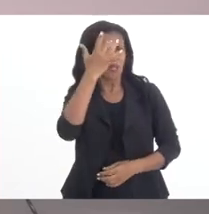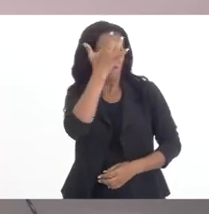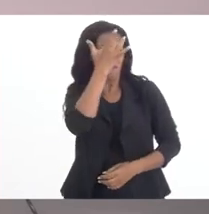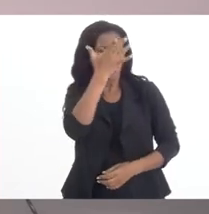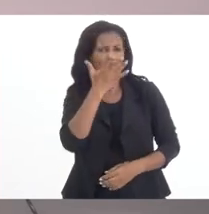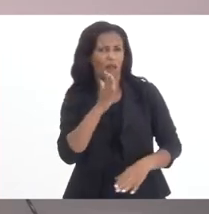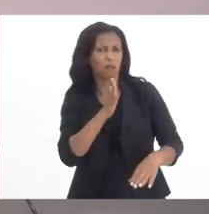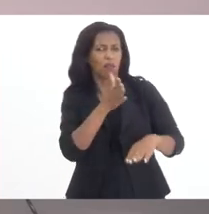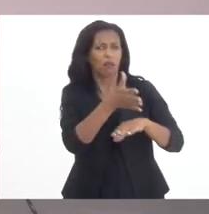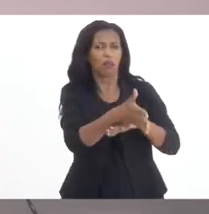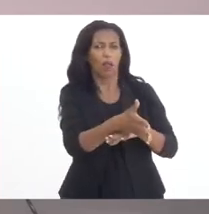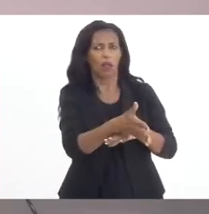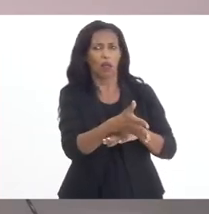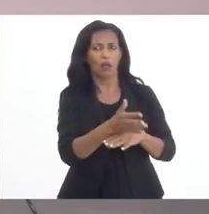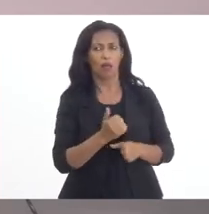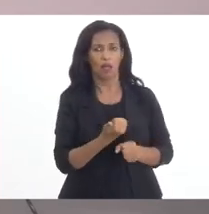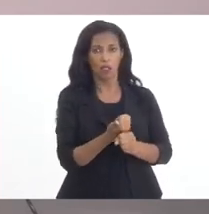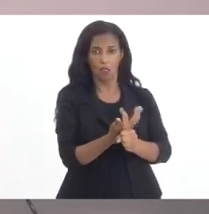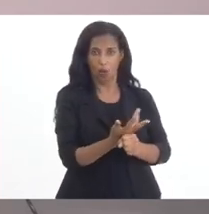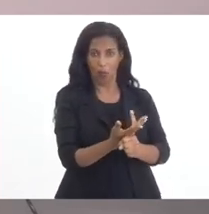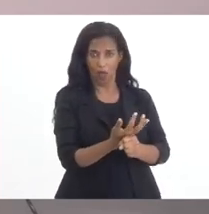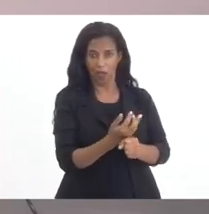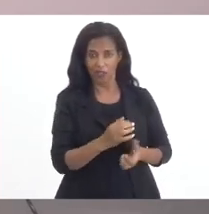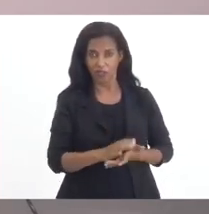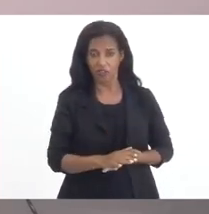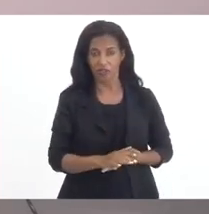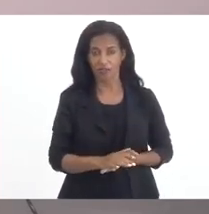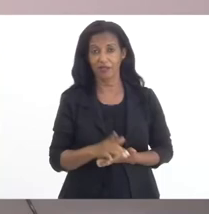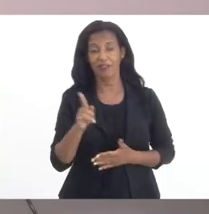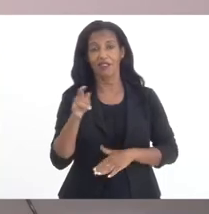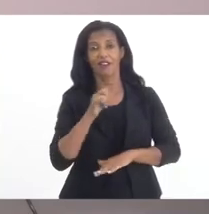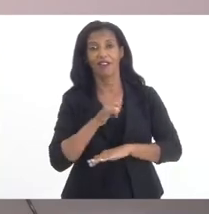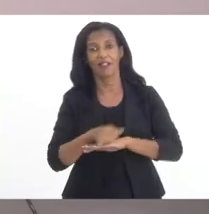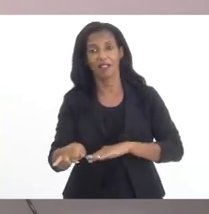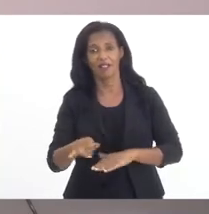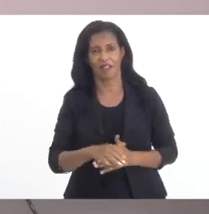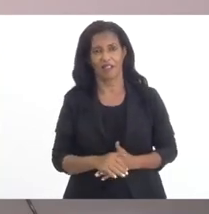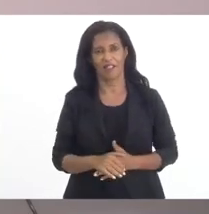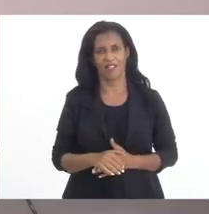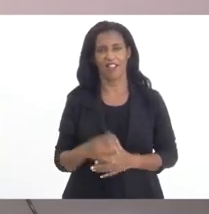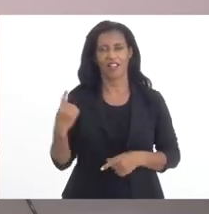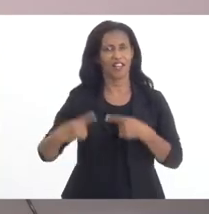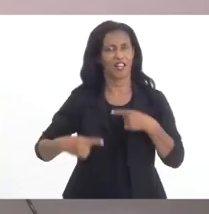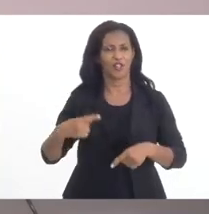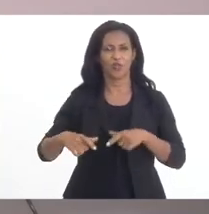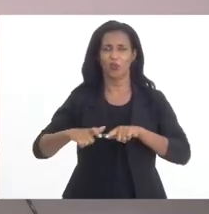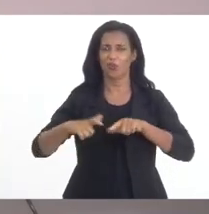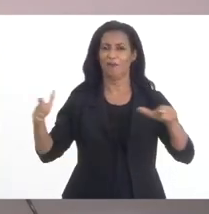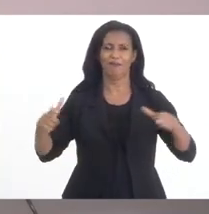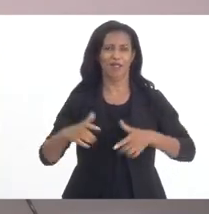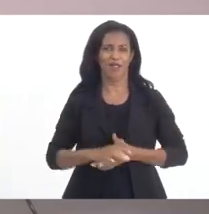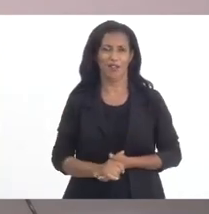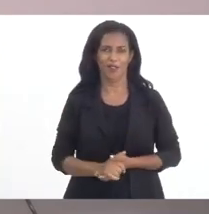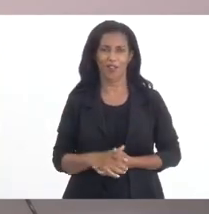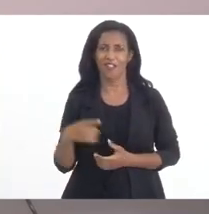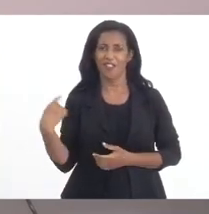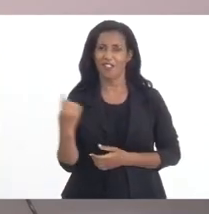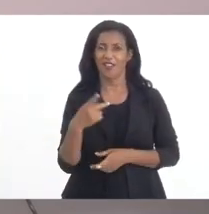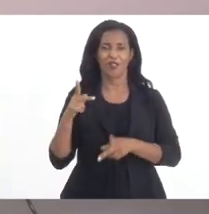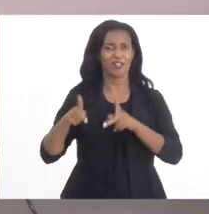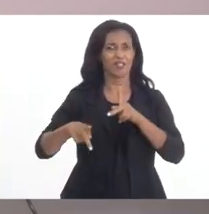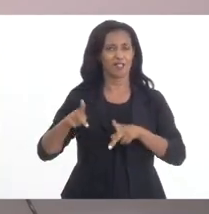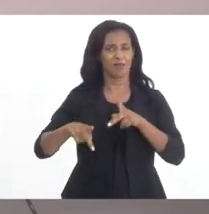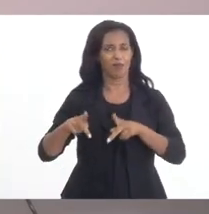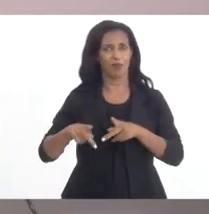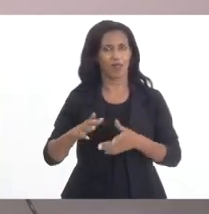fácil ingressar na UERJ, está enganado, que a concorrência é muito maior. E a nossa população da